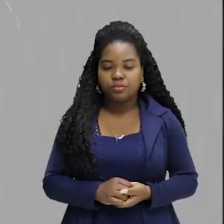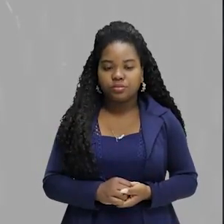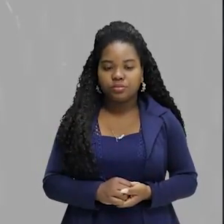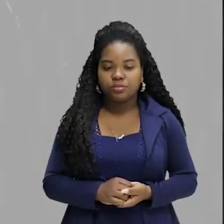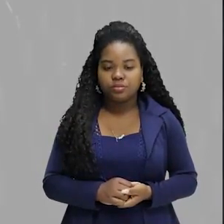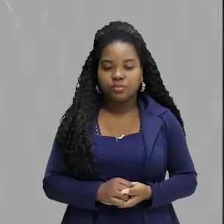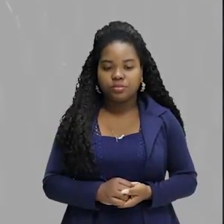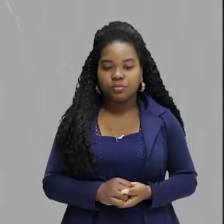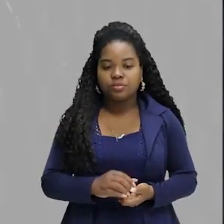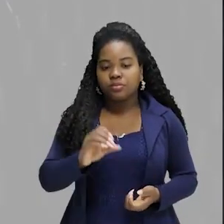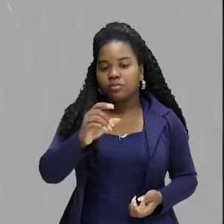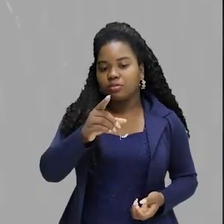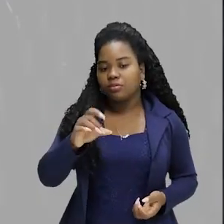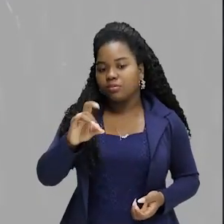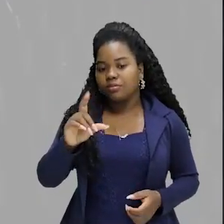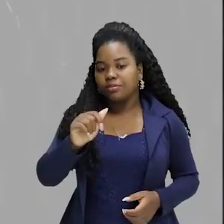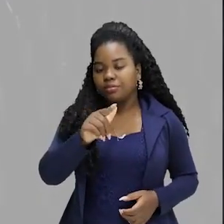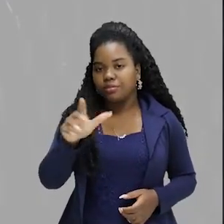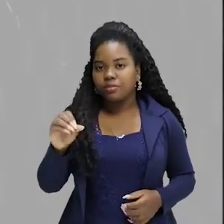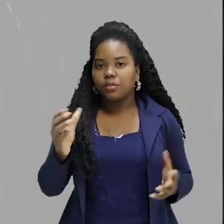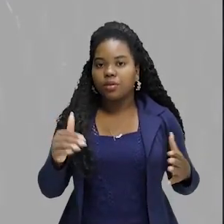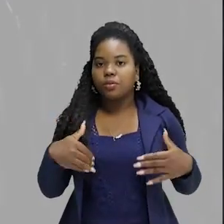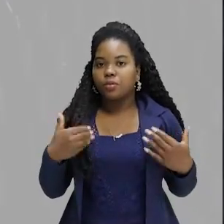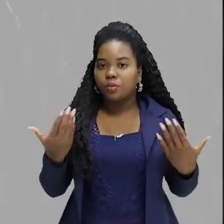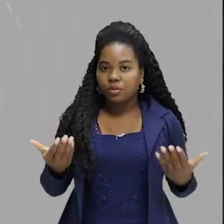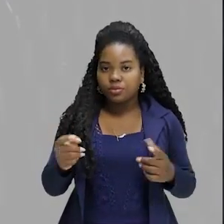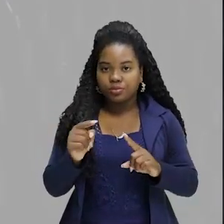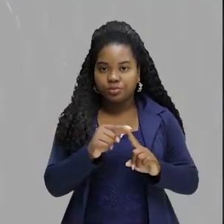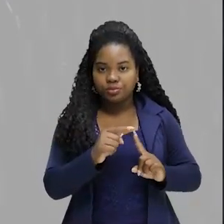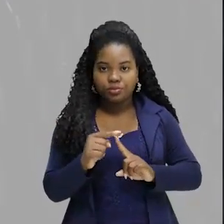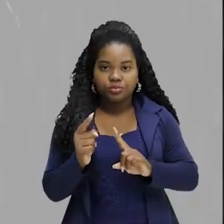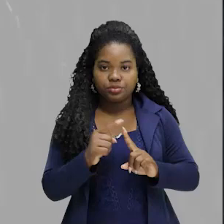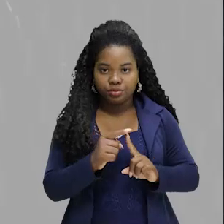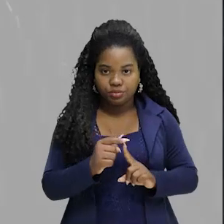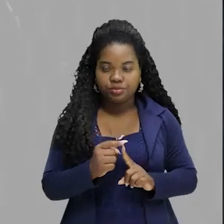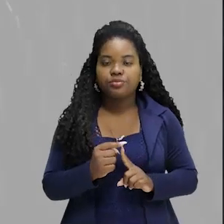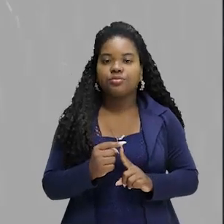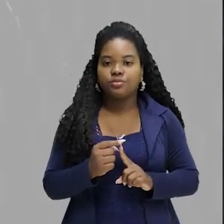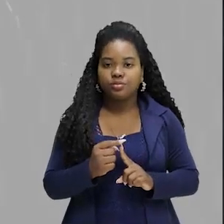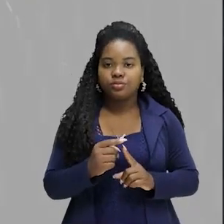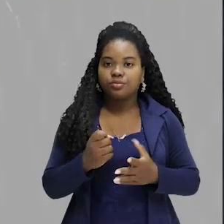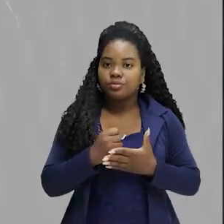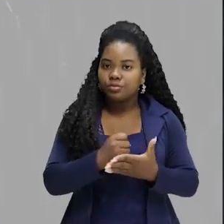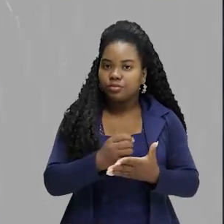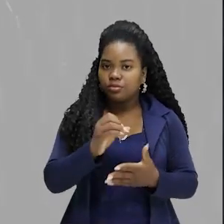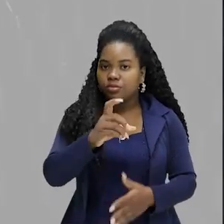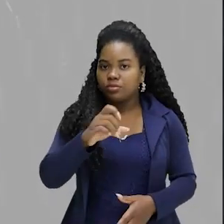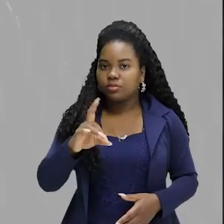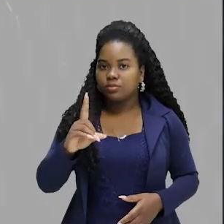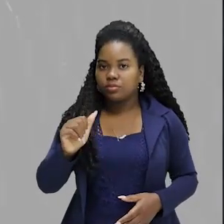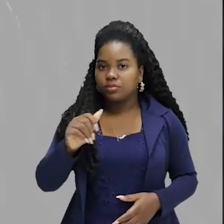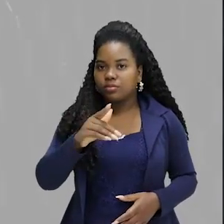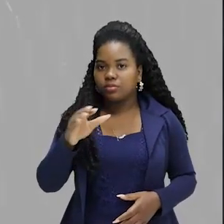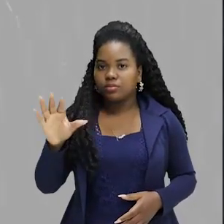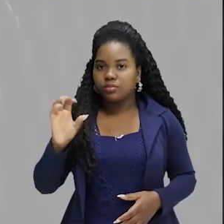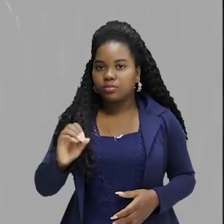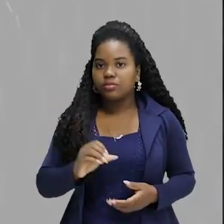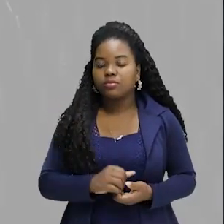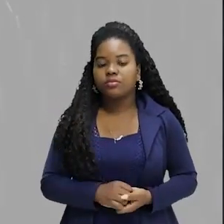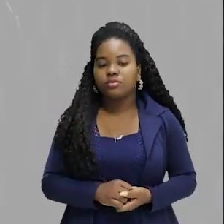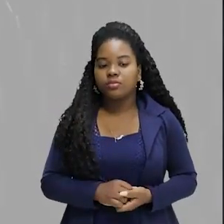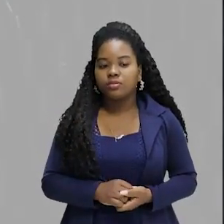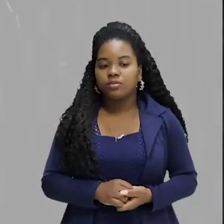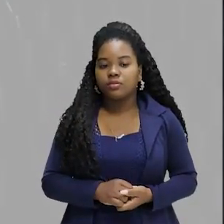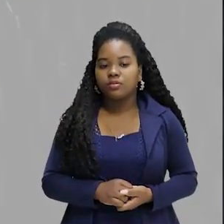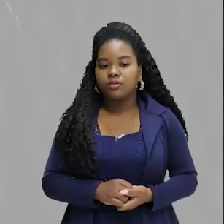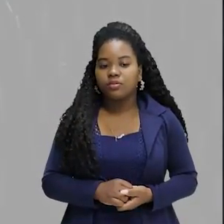sofrem oxidação? Quais são os produtos resultantes da oxidação de aldeídos e cetonas?